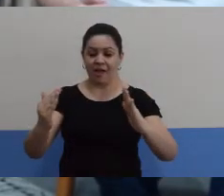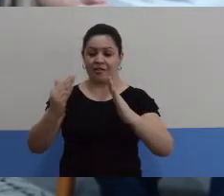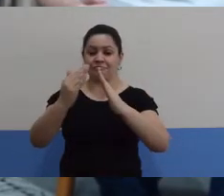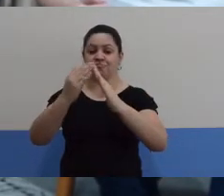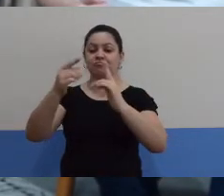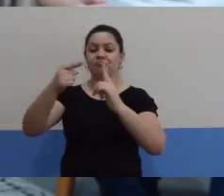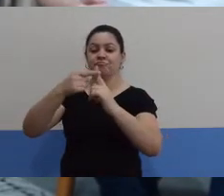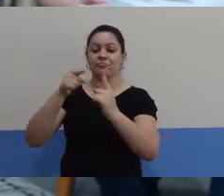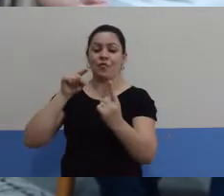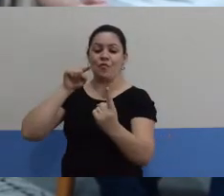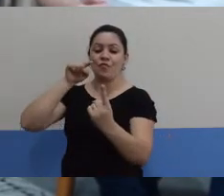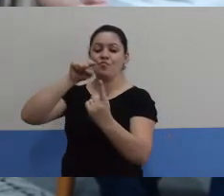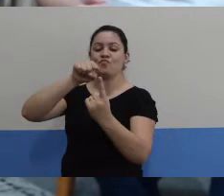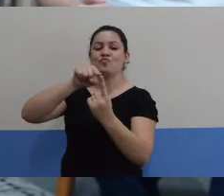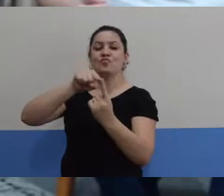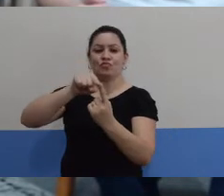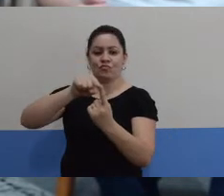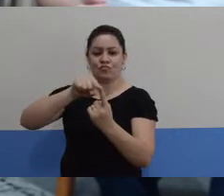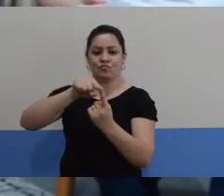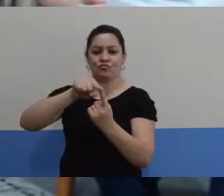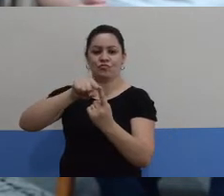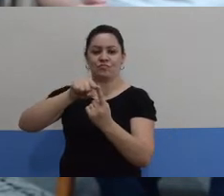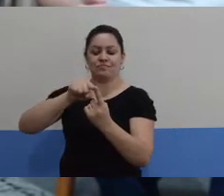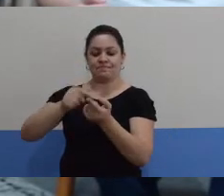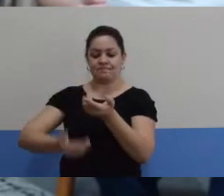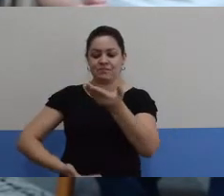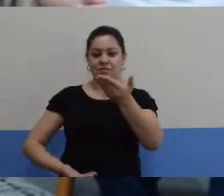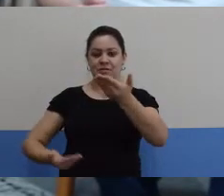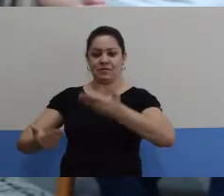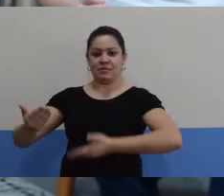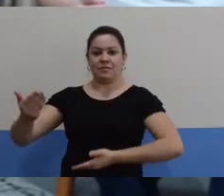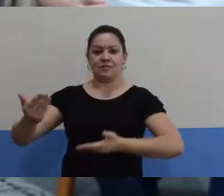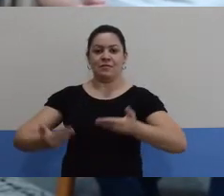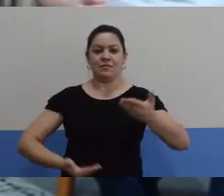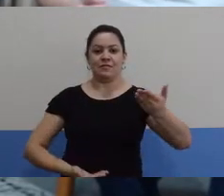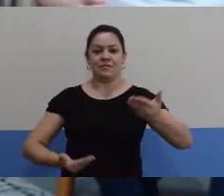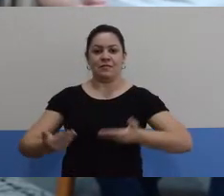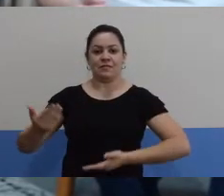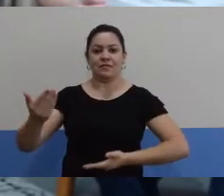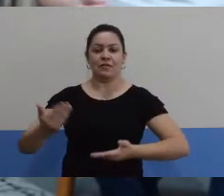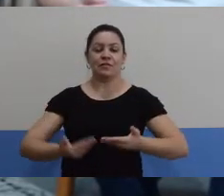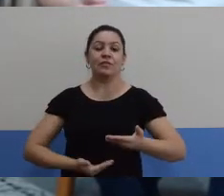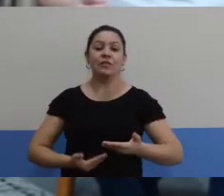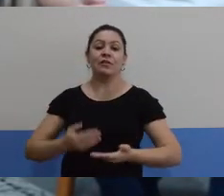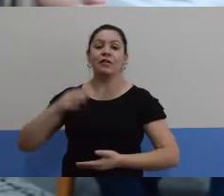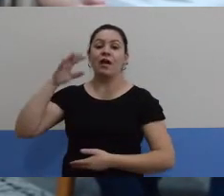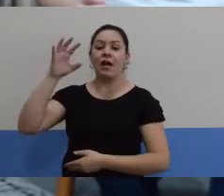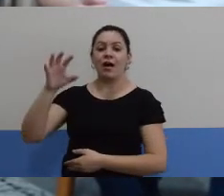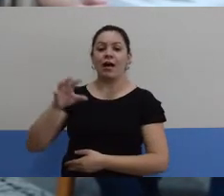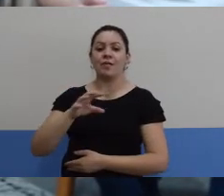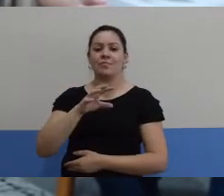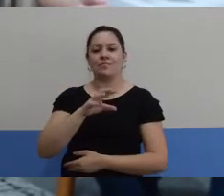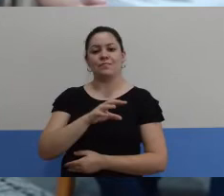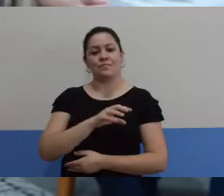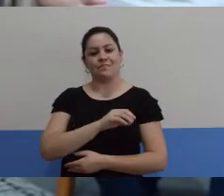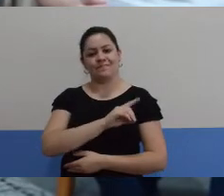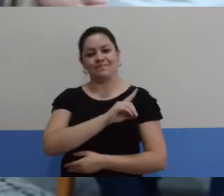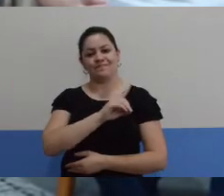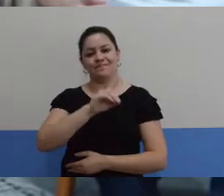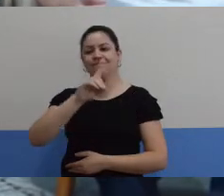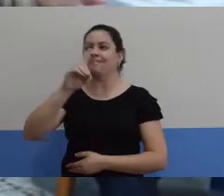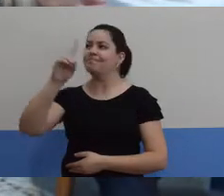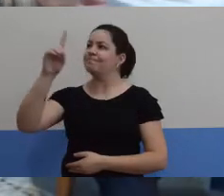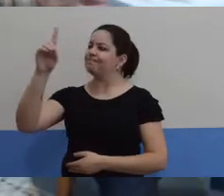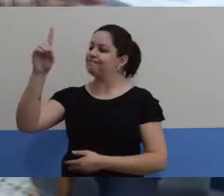mais fecundamente ao serviço da vinda do reino dos céus. É